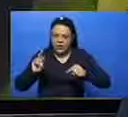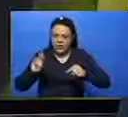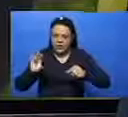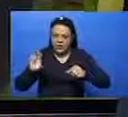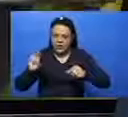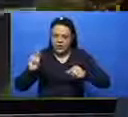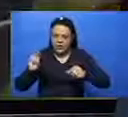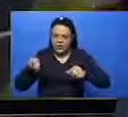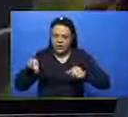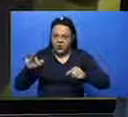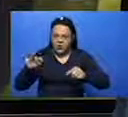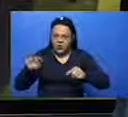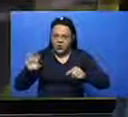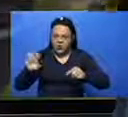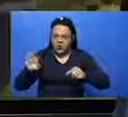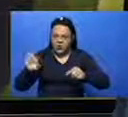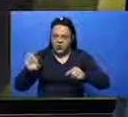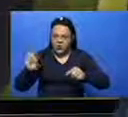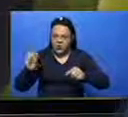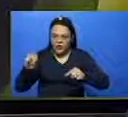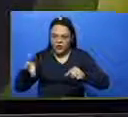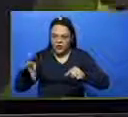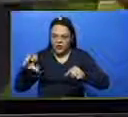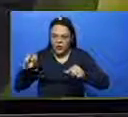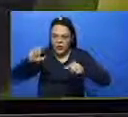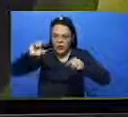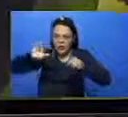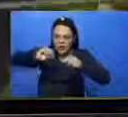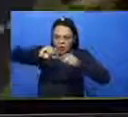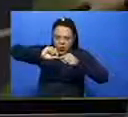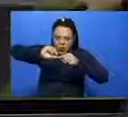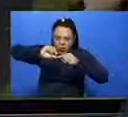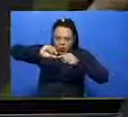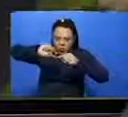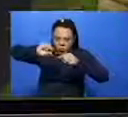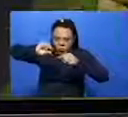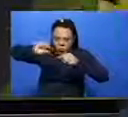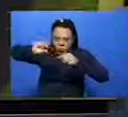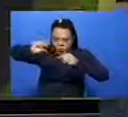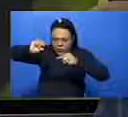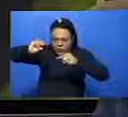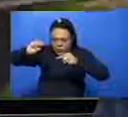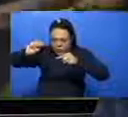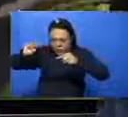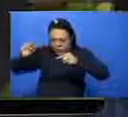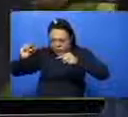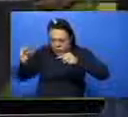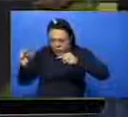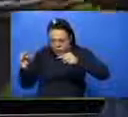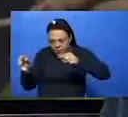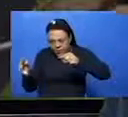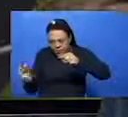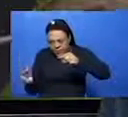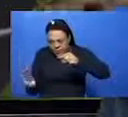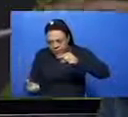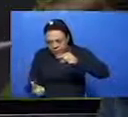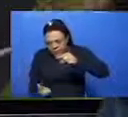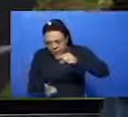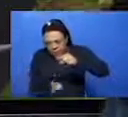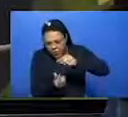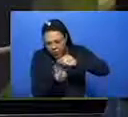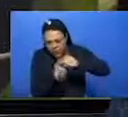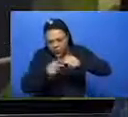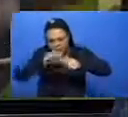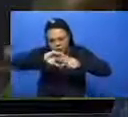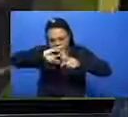vamos chamar aqui da bola, tá? Vamos falar de uma maneira, uma linguagem mais simples, tá? Vamos chamar isso aqui de uma bola.